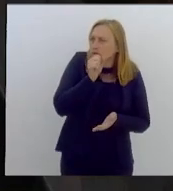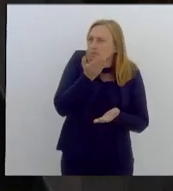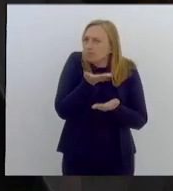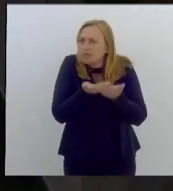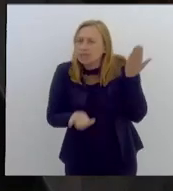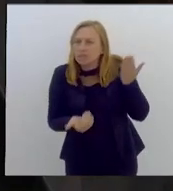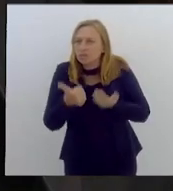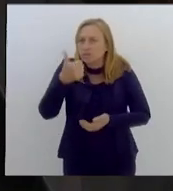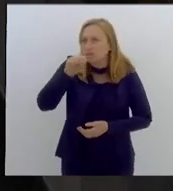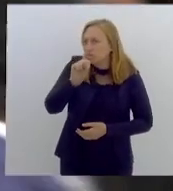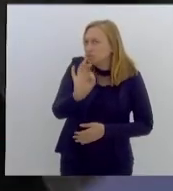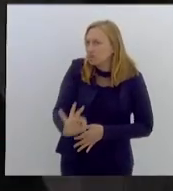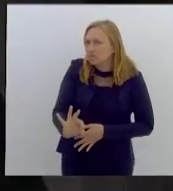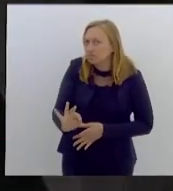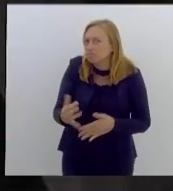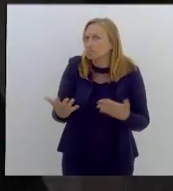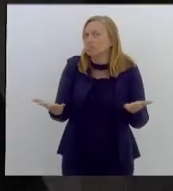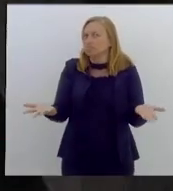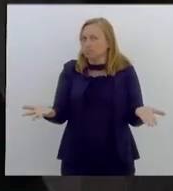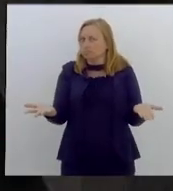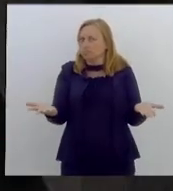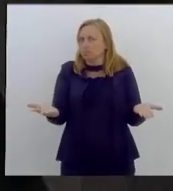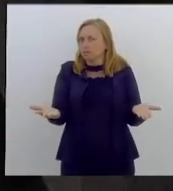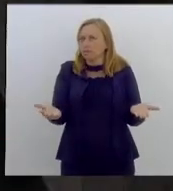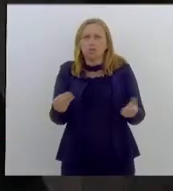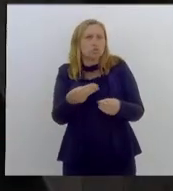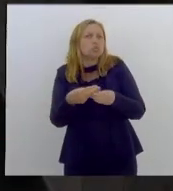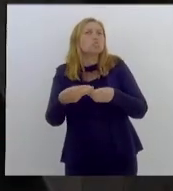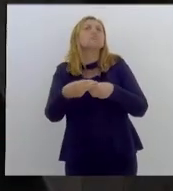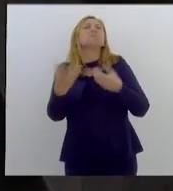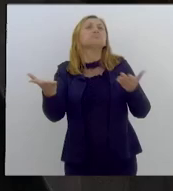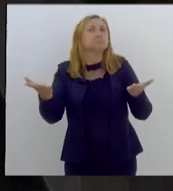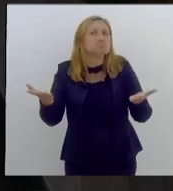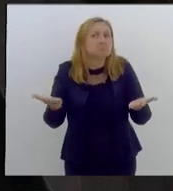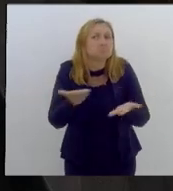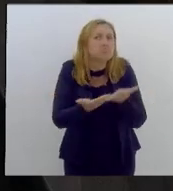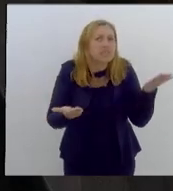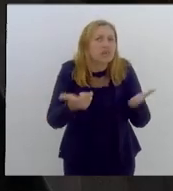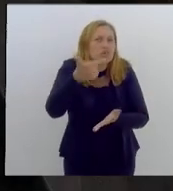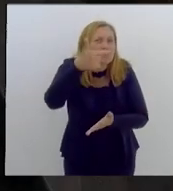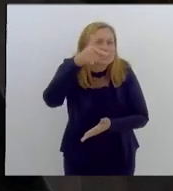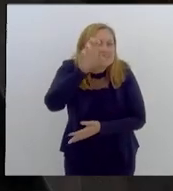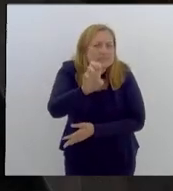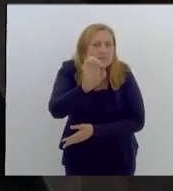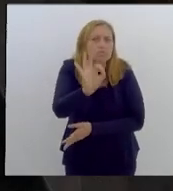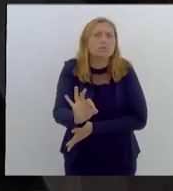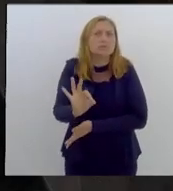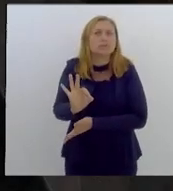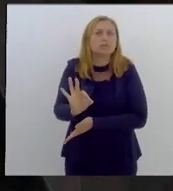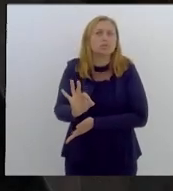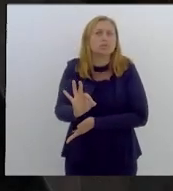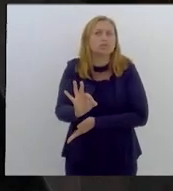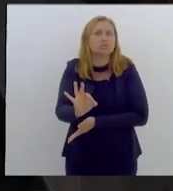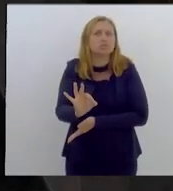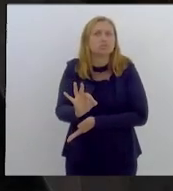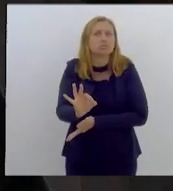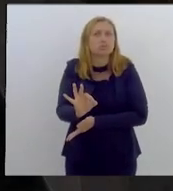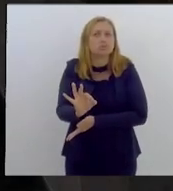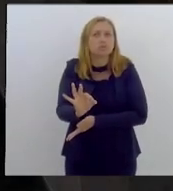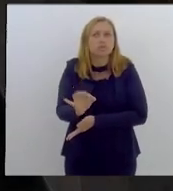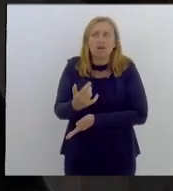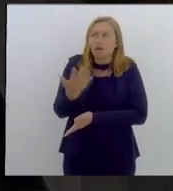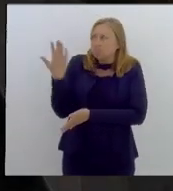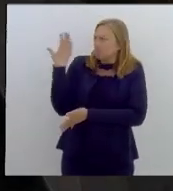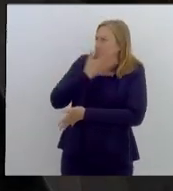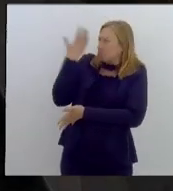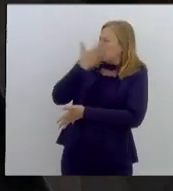para 18%. E os municípios perderam 25% disso. E eu não